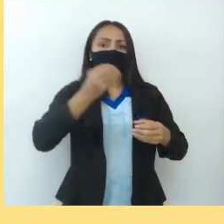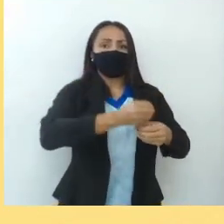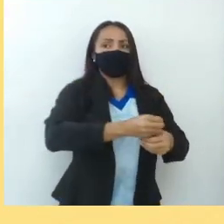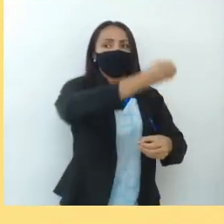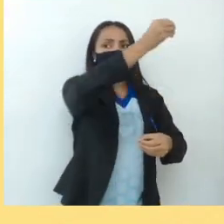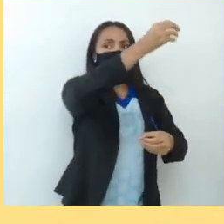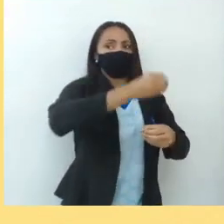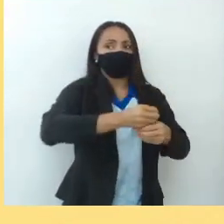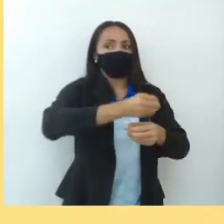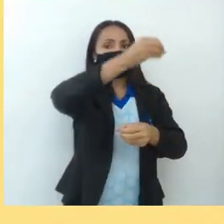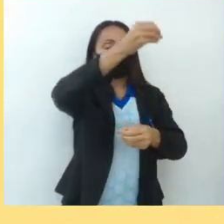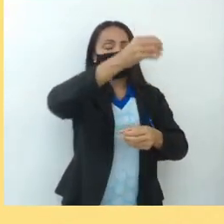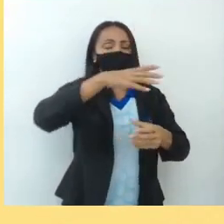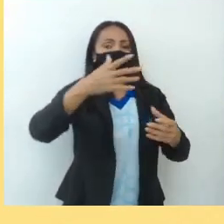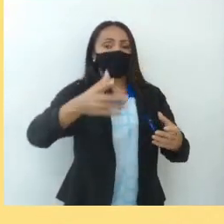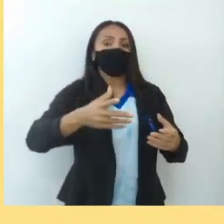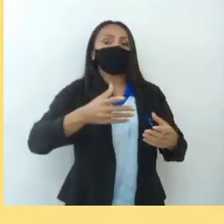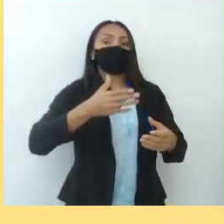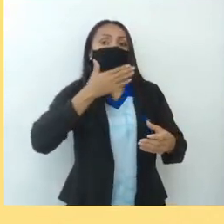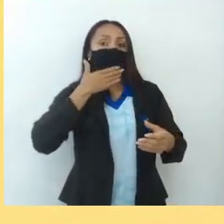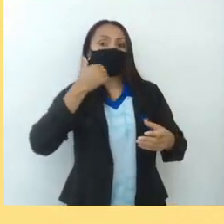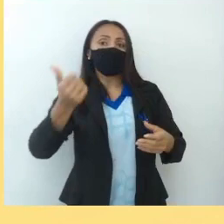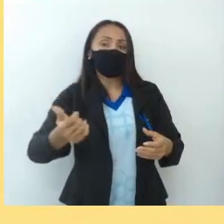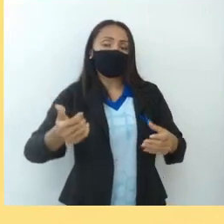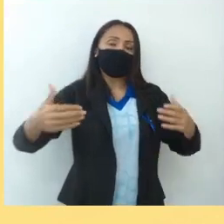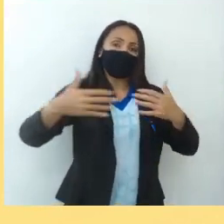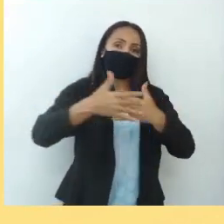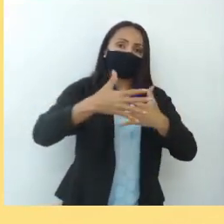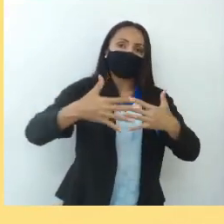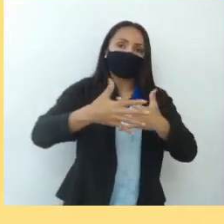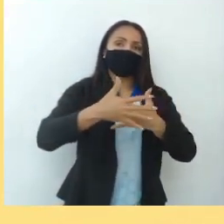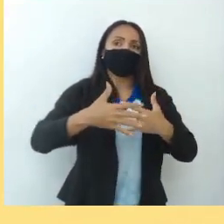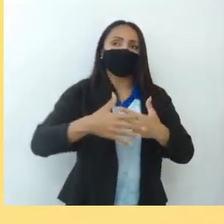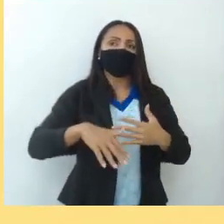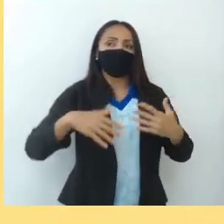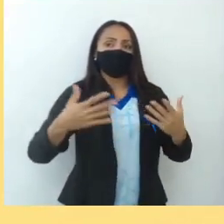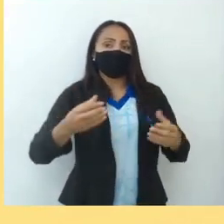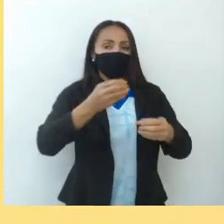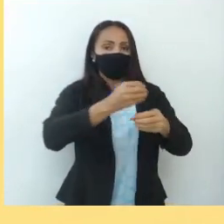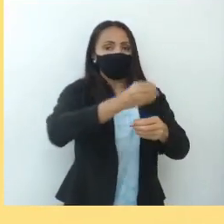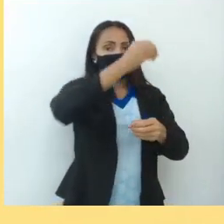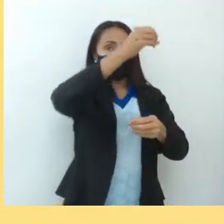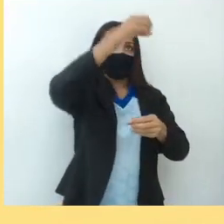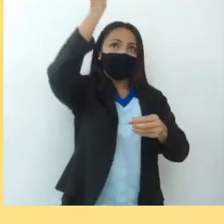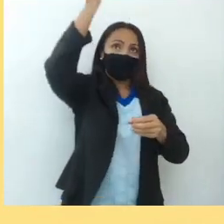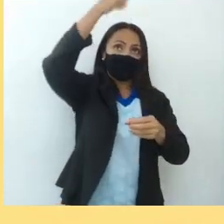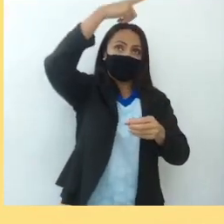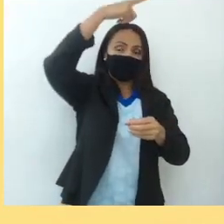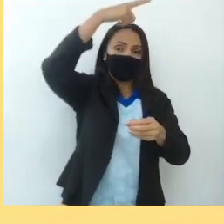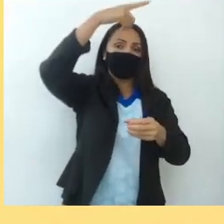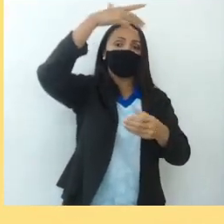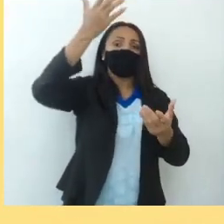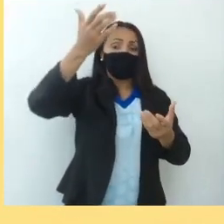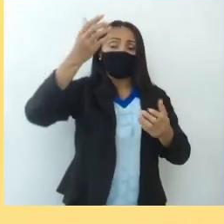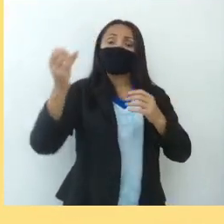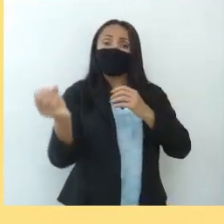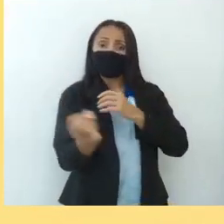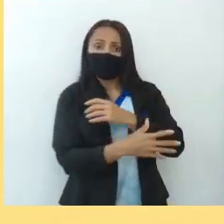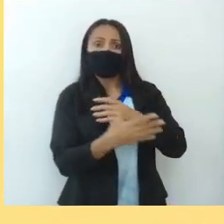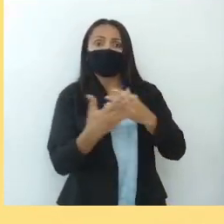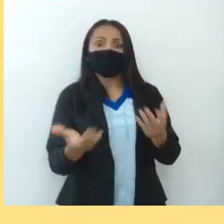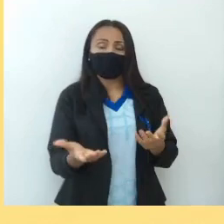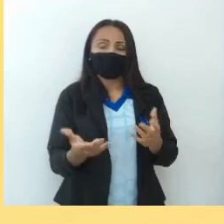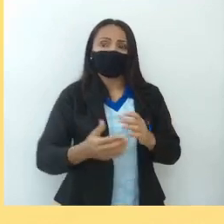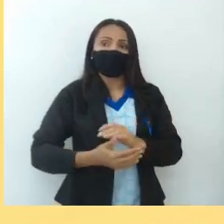projetos para melhorar a nossa cidade. Entre eles tinha o lampião a gás, que era uma grande novidade, que vinha